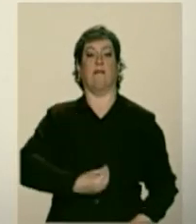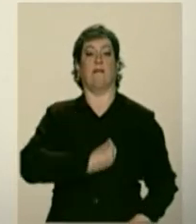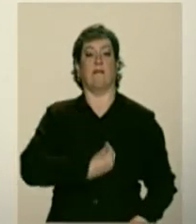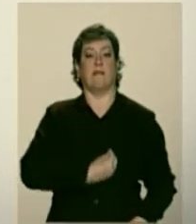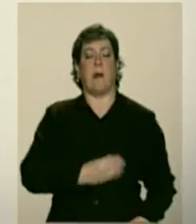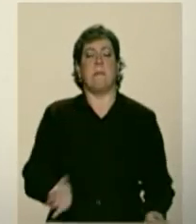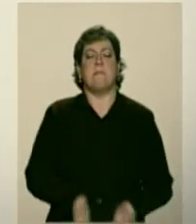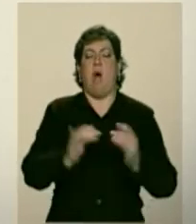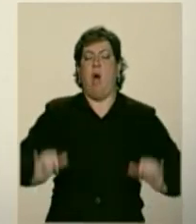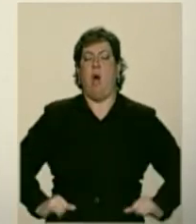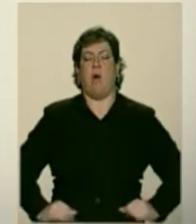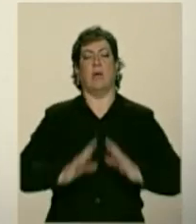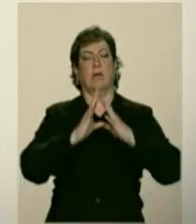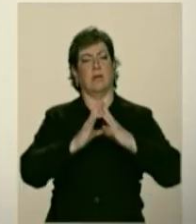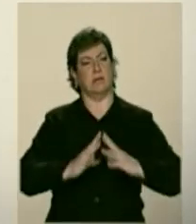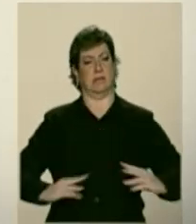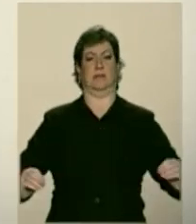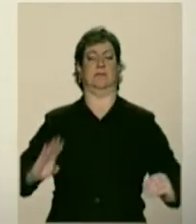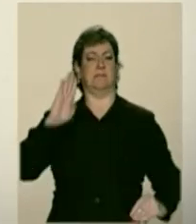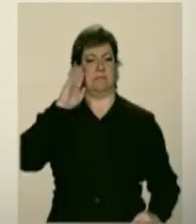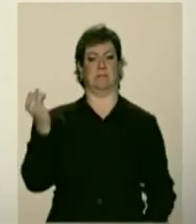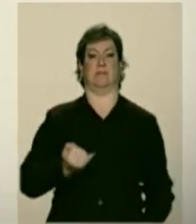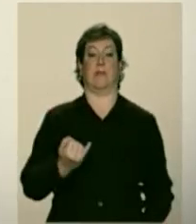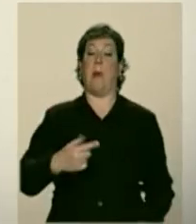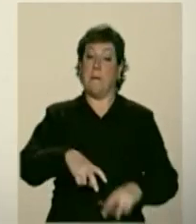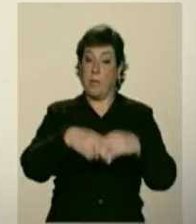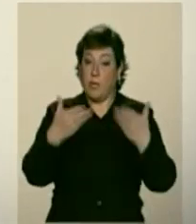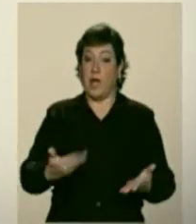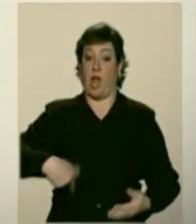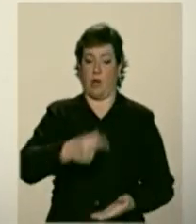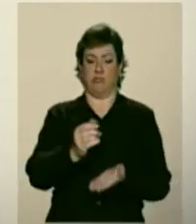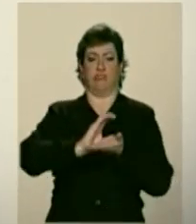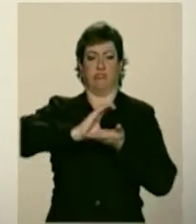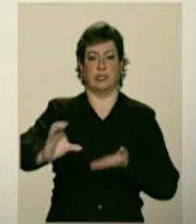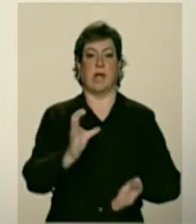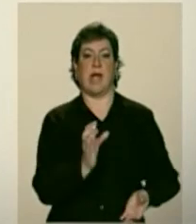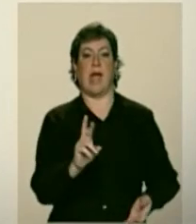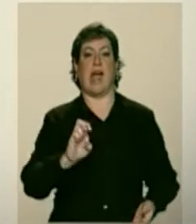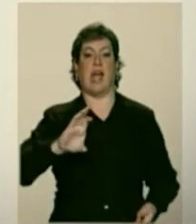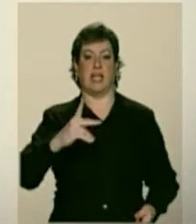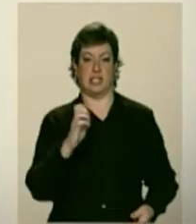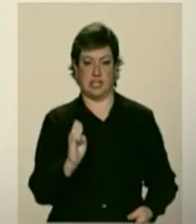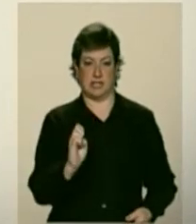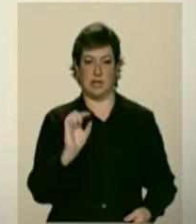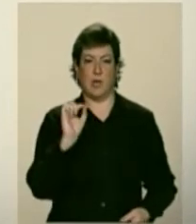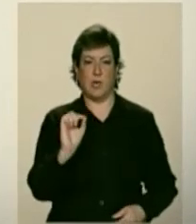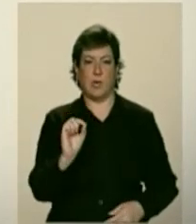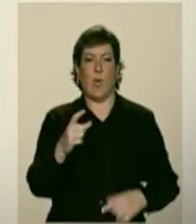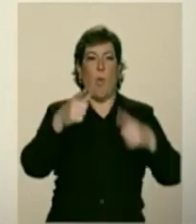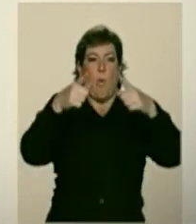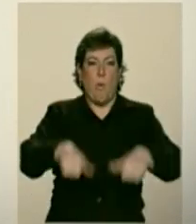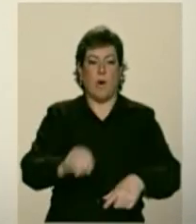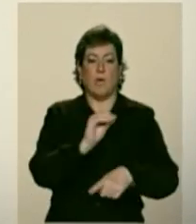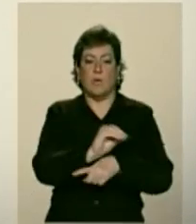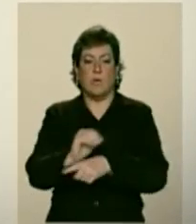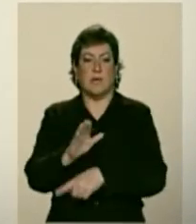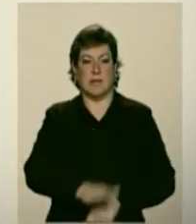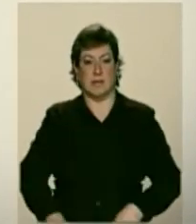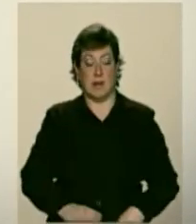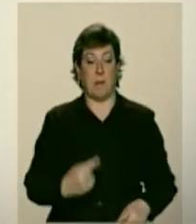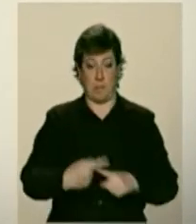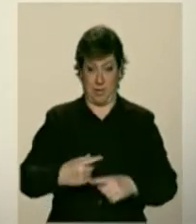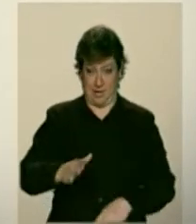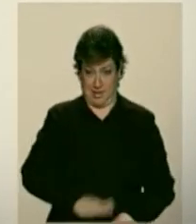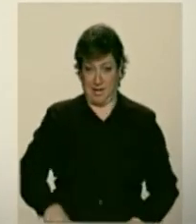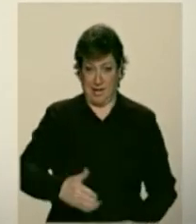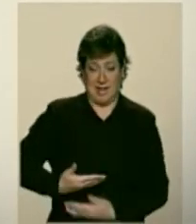isso, nós estamos investindo nas creches. Porque as crianças, Luciano, desde bebês, precisam